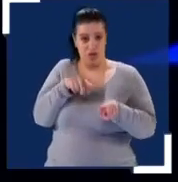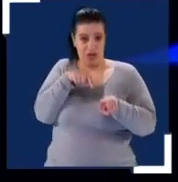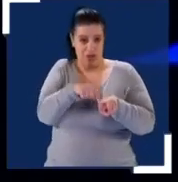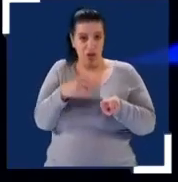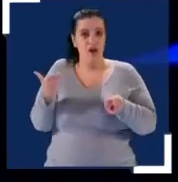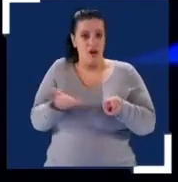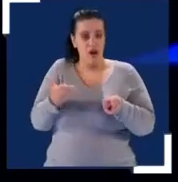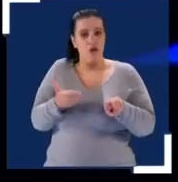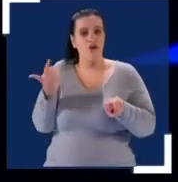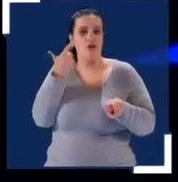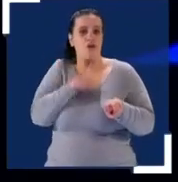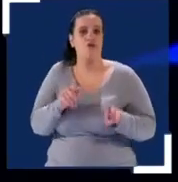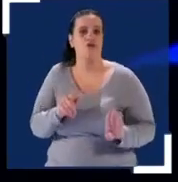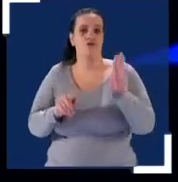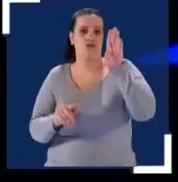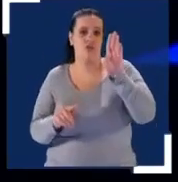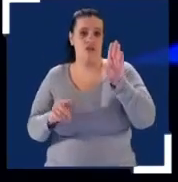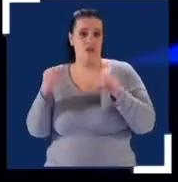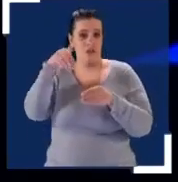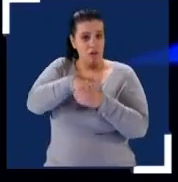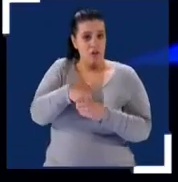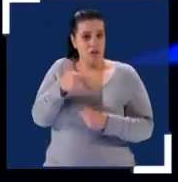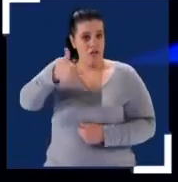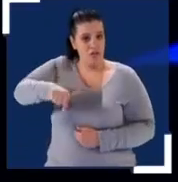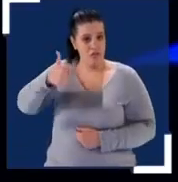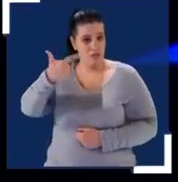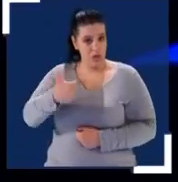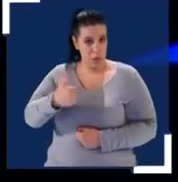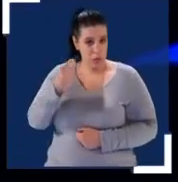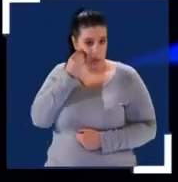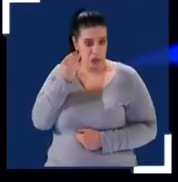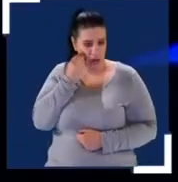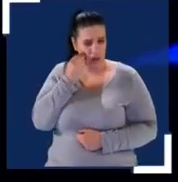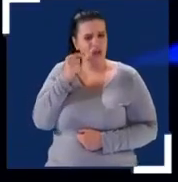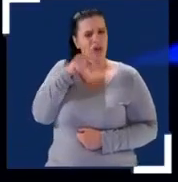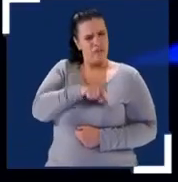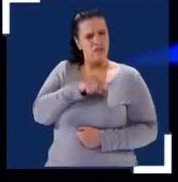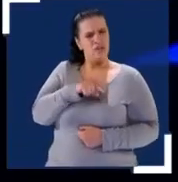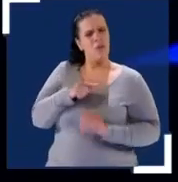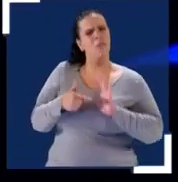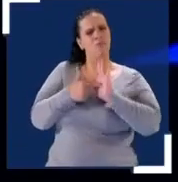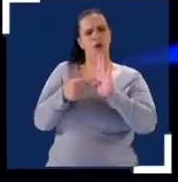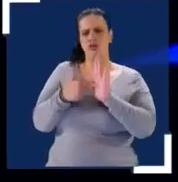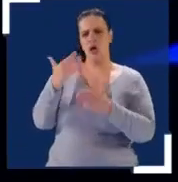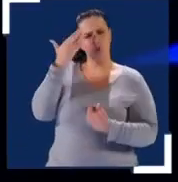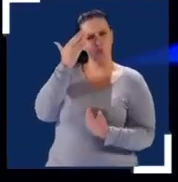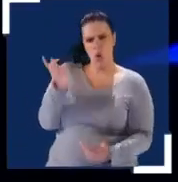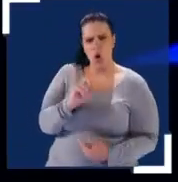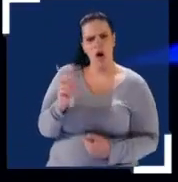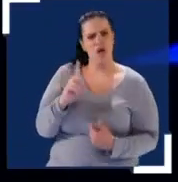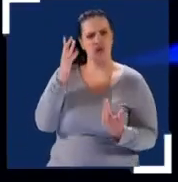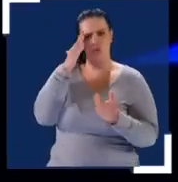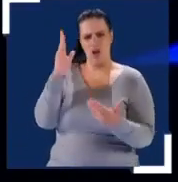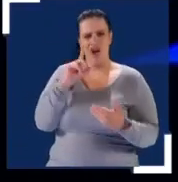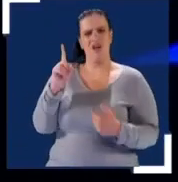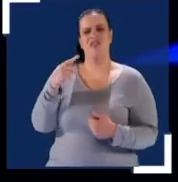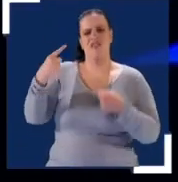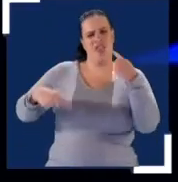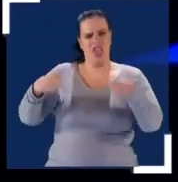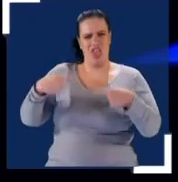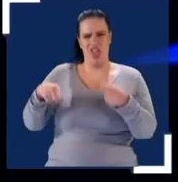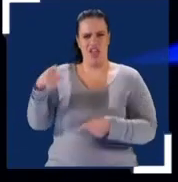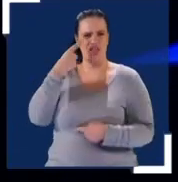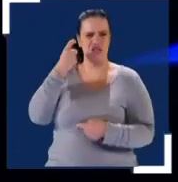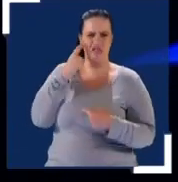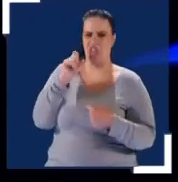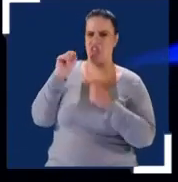podendo disputar a reeleição. O senhor explora tanto a questão da ingratidão nos debates com o candidato João